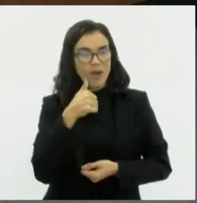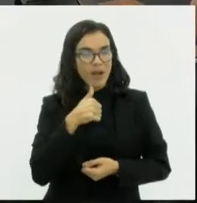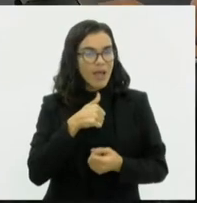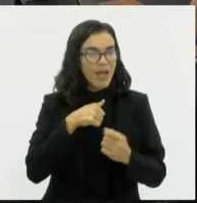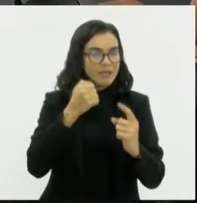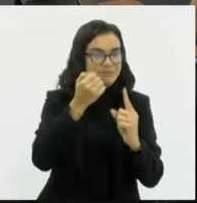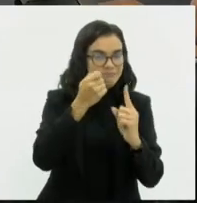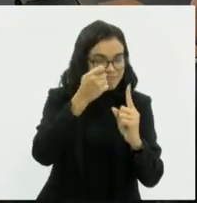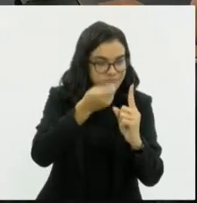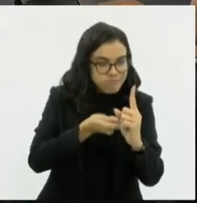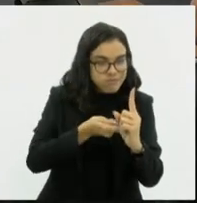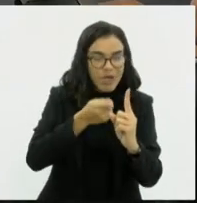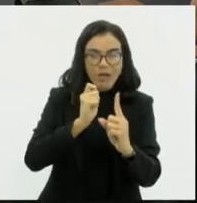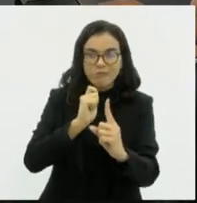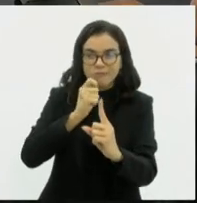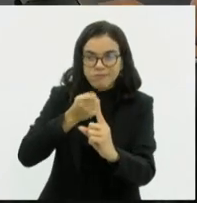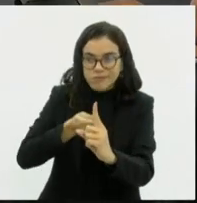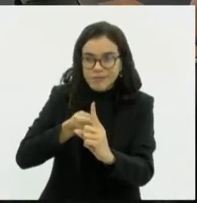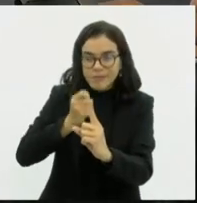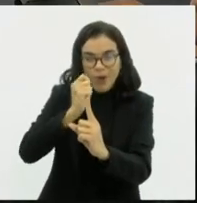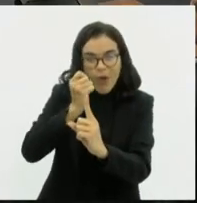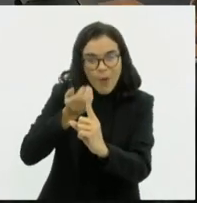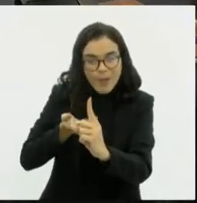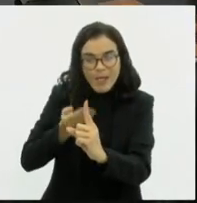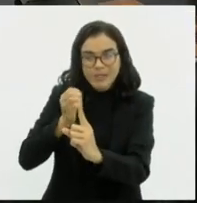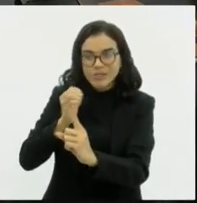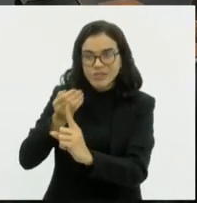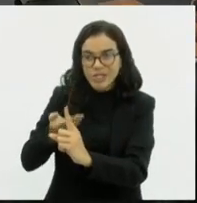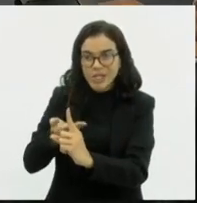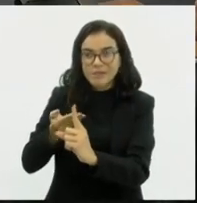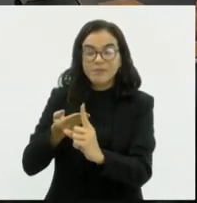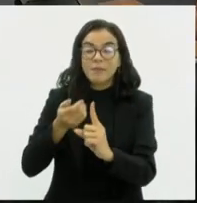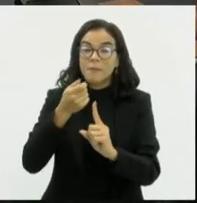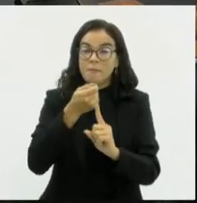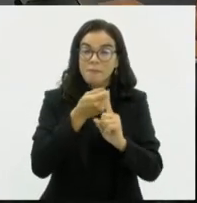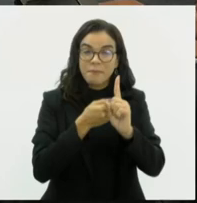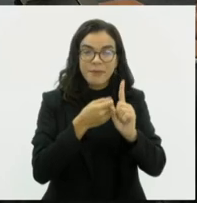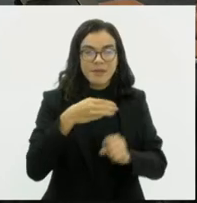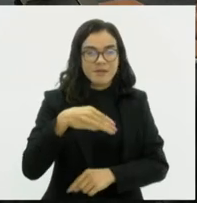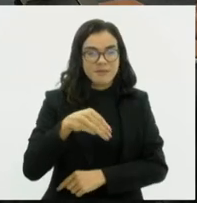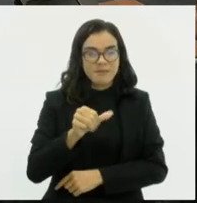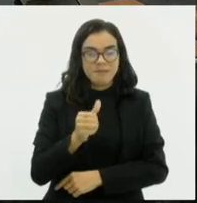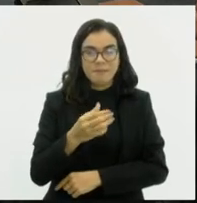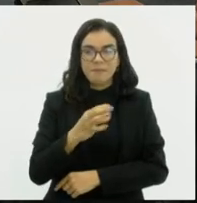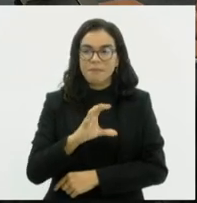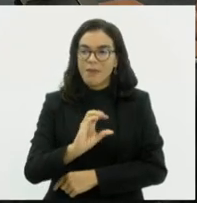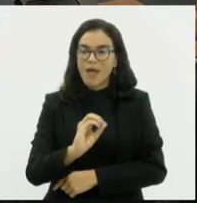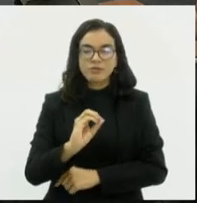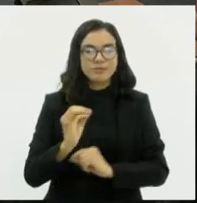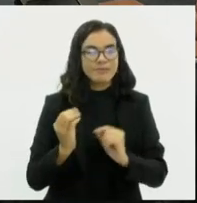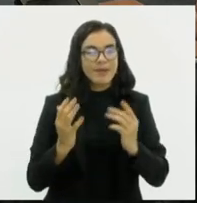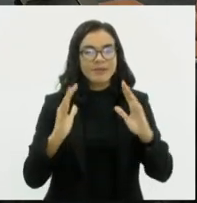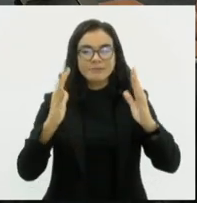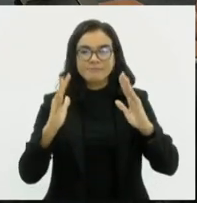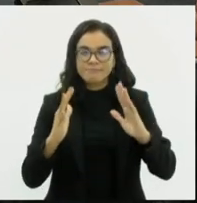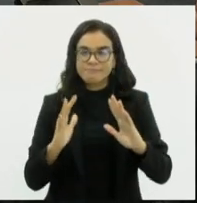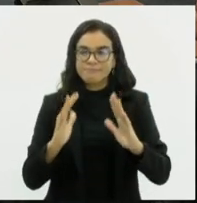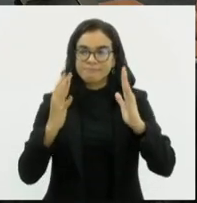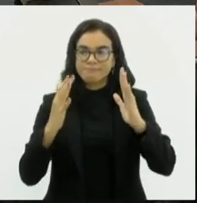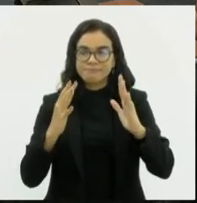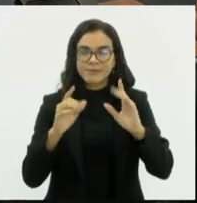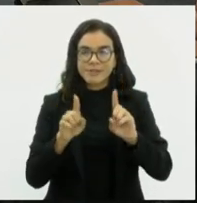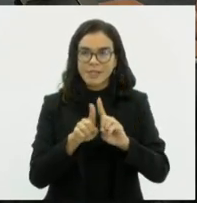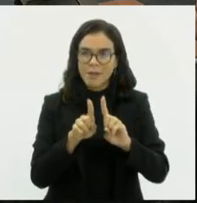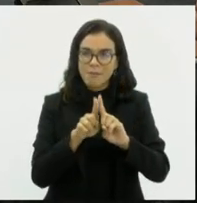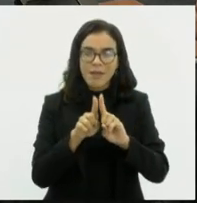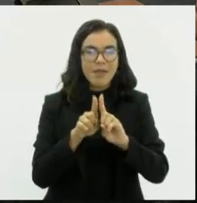aqui, num mês importantíssimo, que é o mês de março, onde se comemora e se destaca